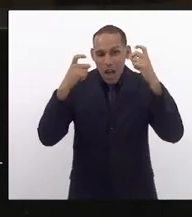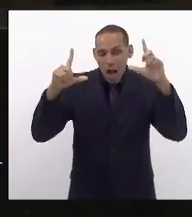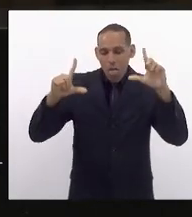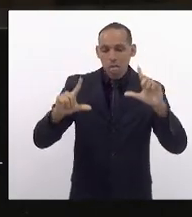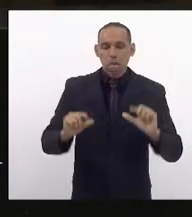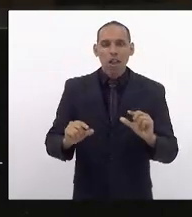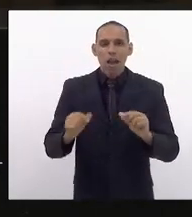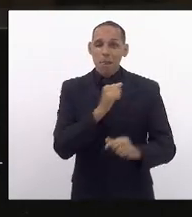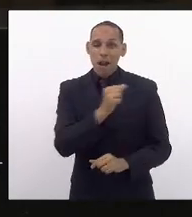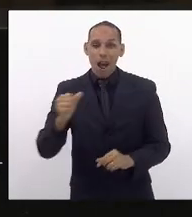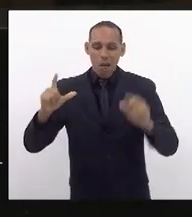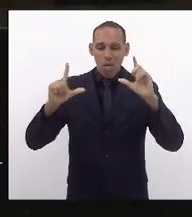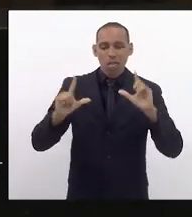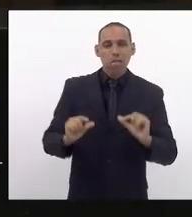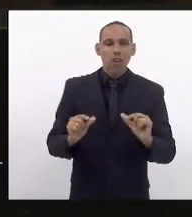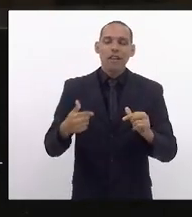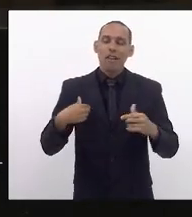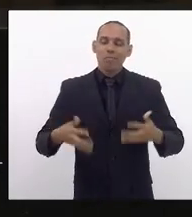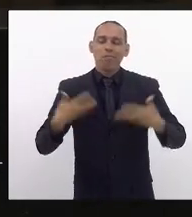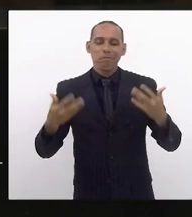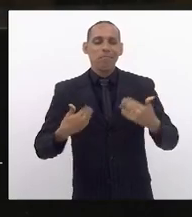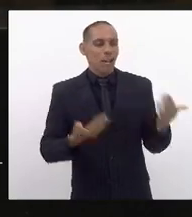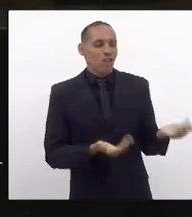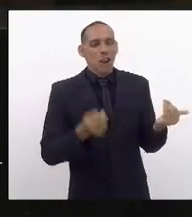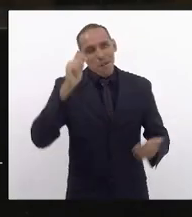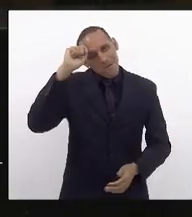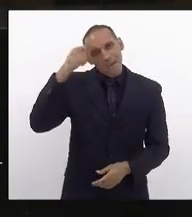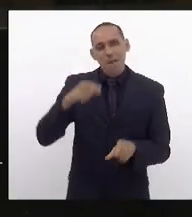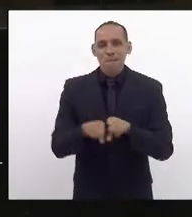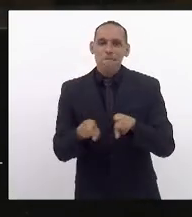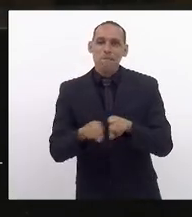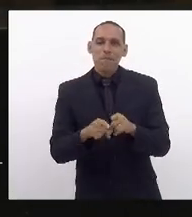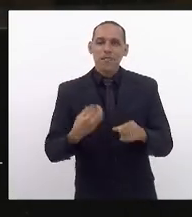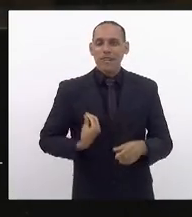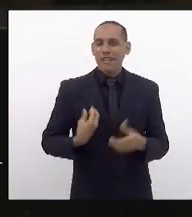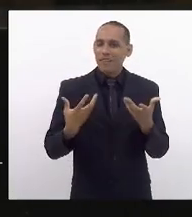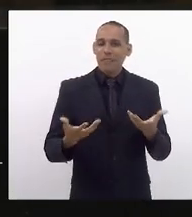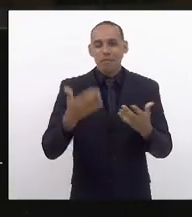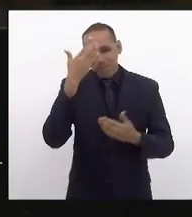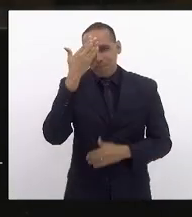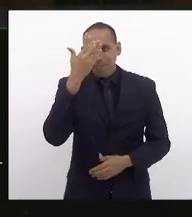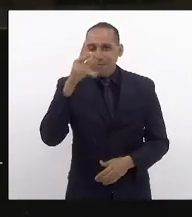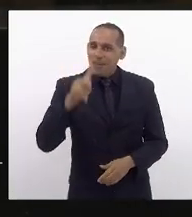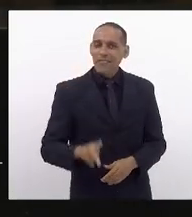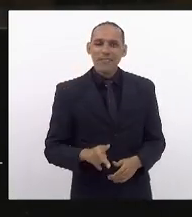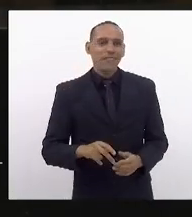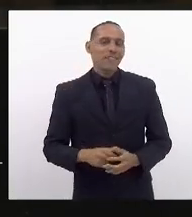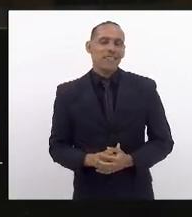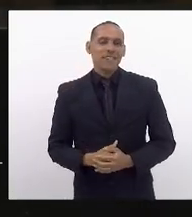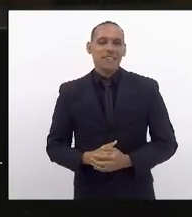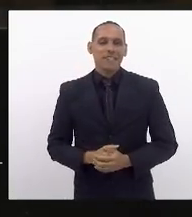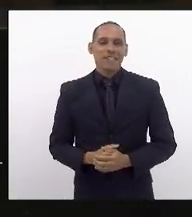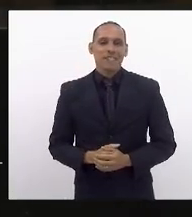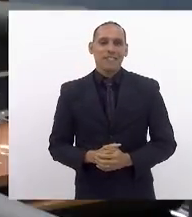isso, de revigoração da juventude preta que quer viver. Muito obrigada, senhora presidenta.